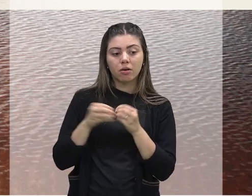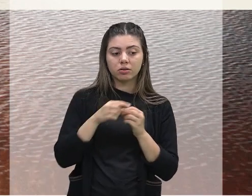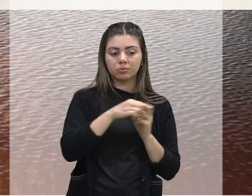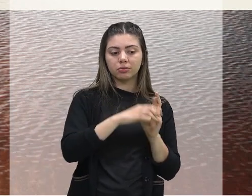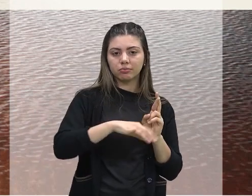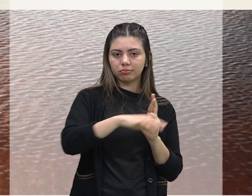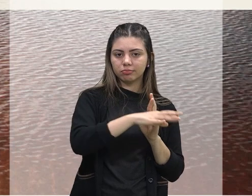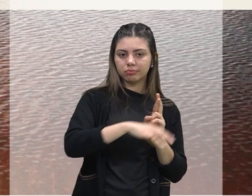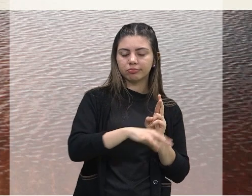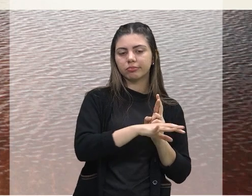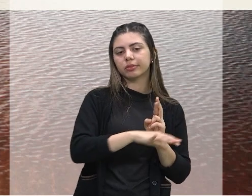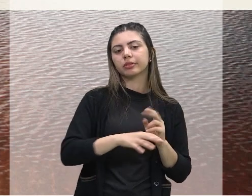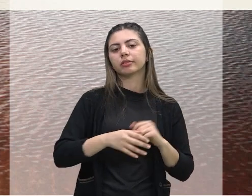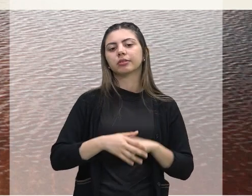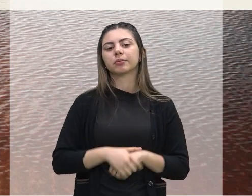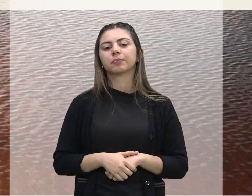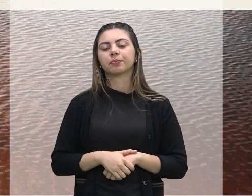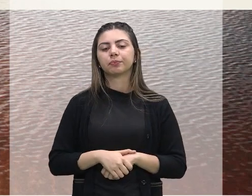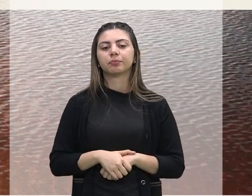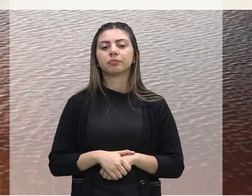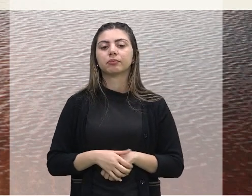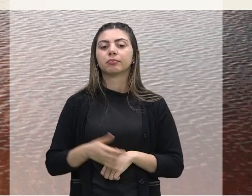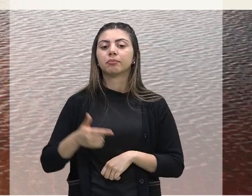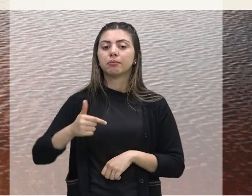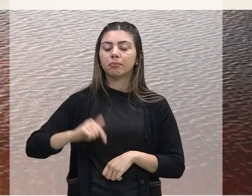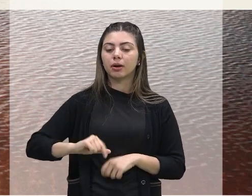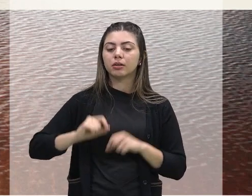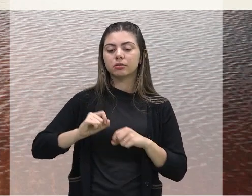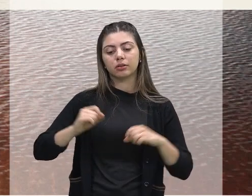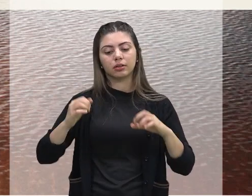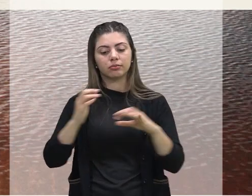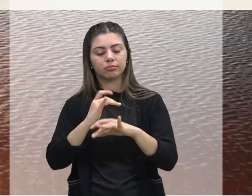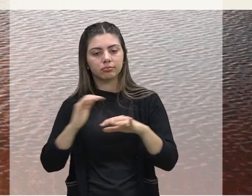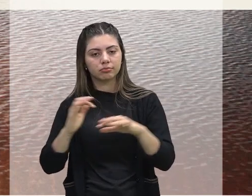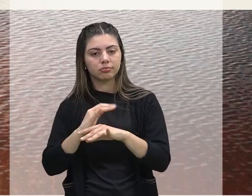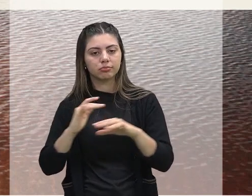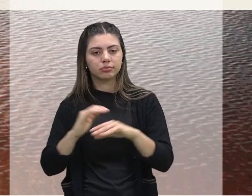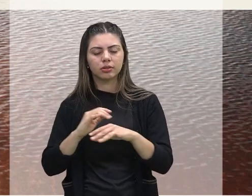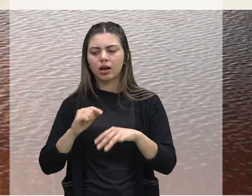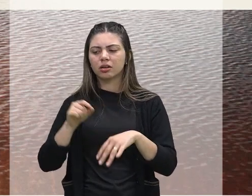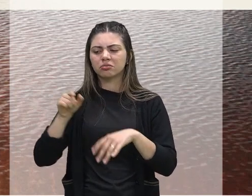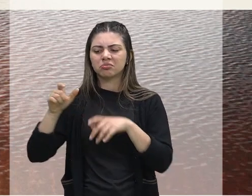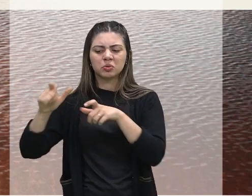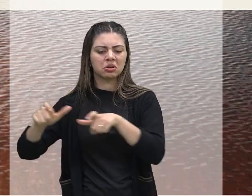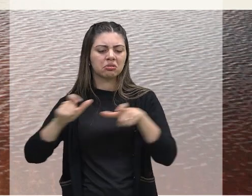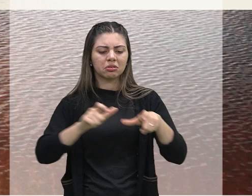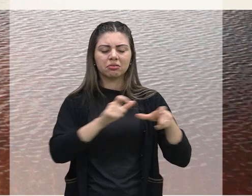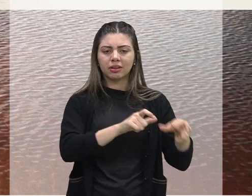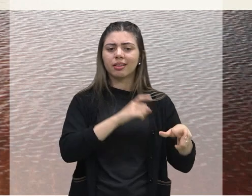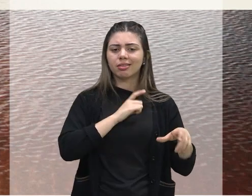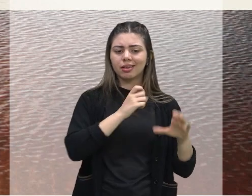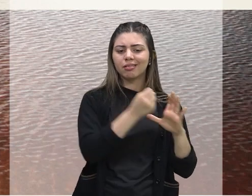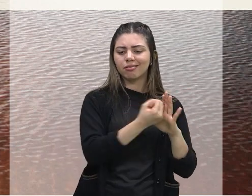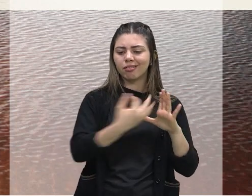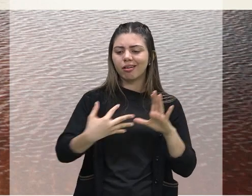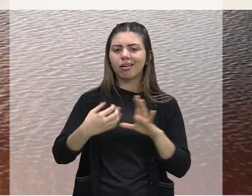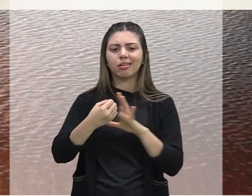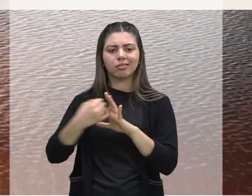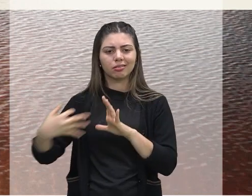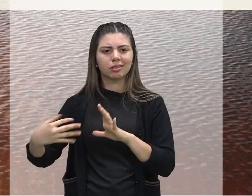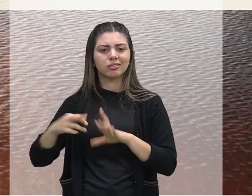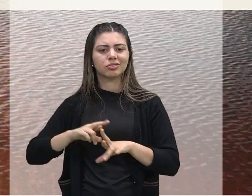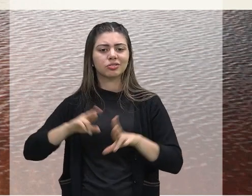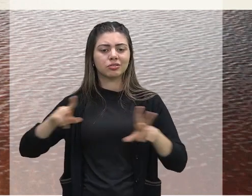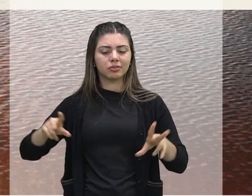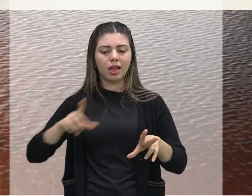ribeirinho, mas também dentro do campo do urbano, todos têm a sua própria identidade e vivem de acordo